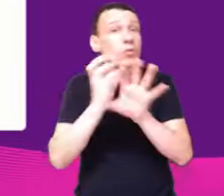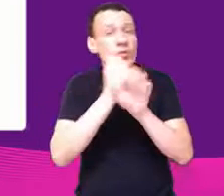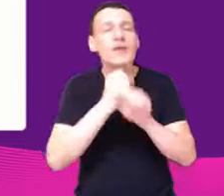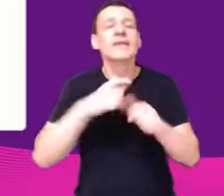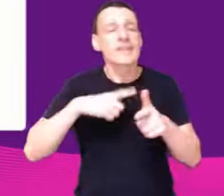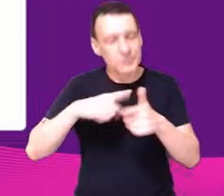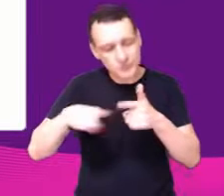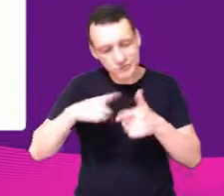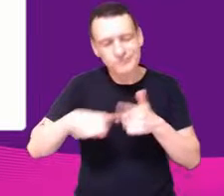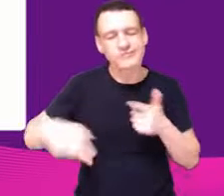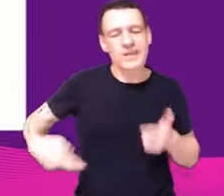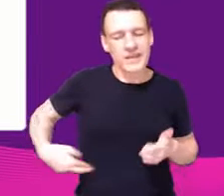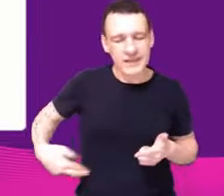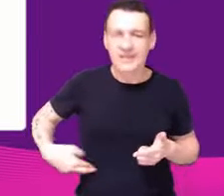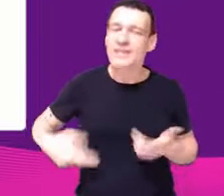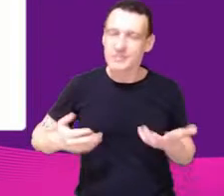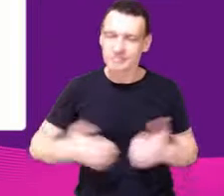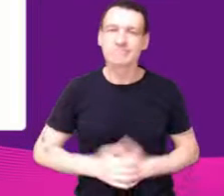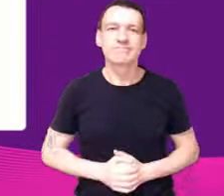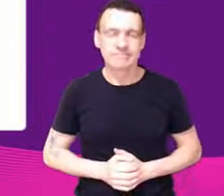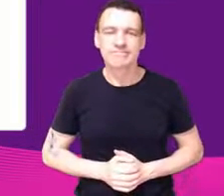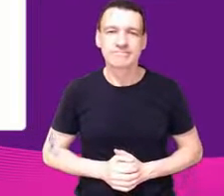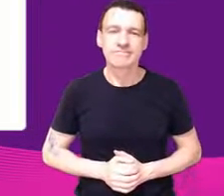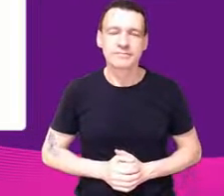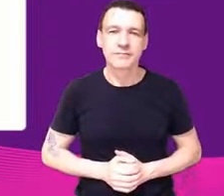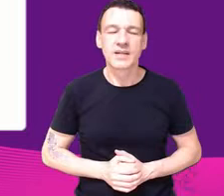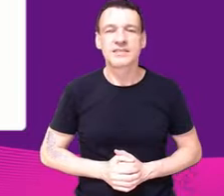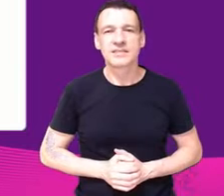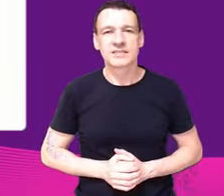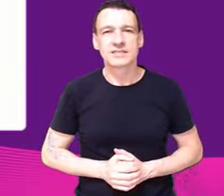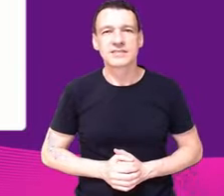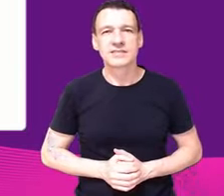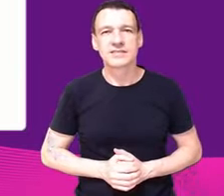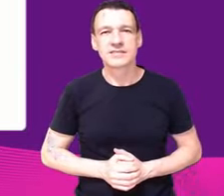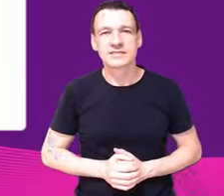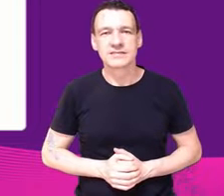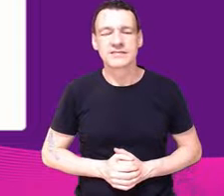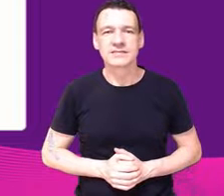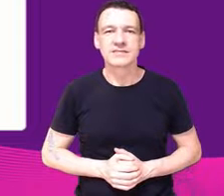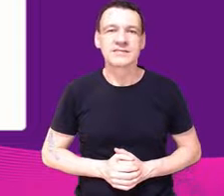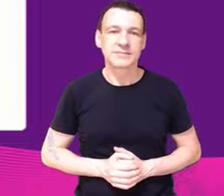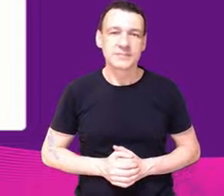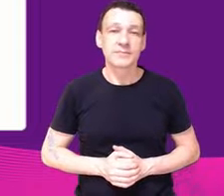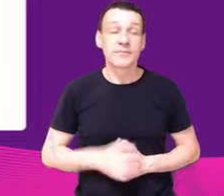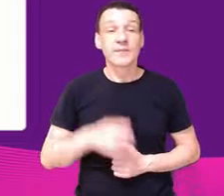com doenças renais. Quando a gente olha a distribuição, né,